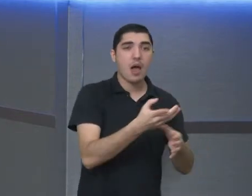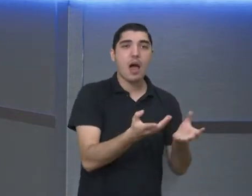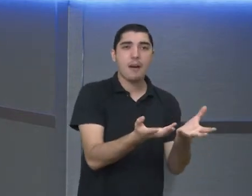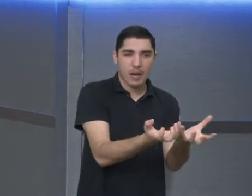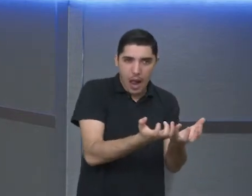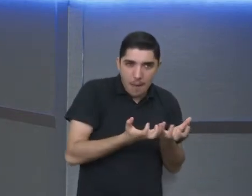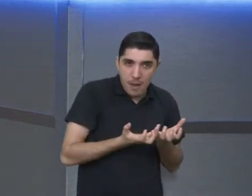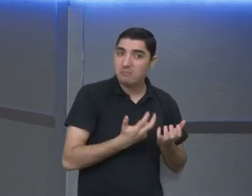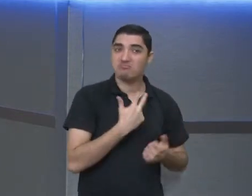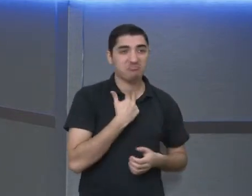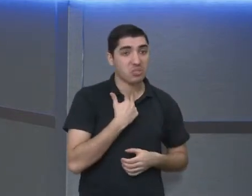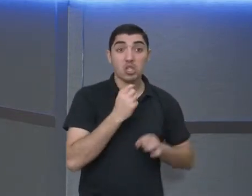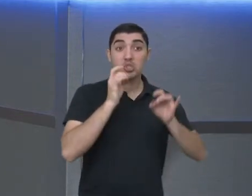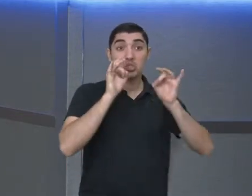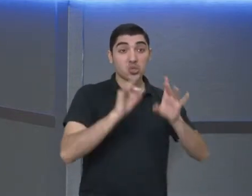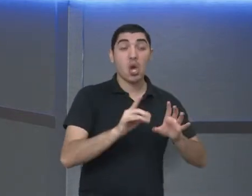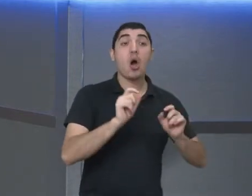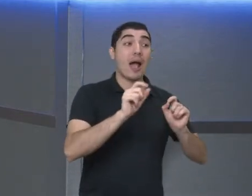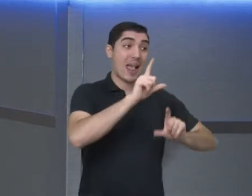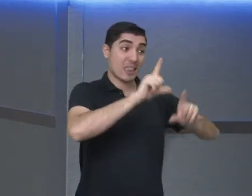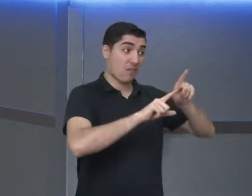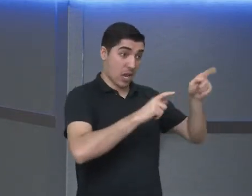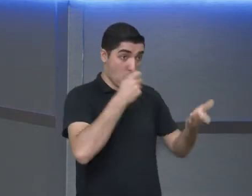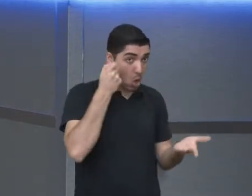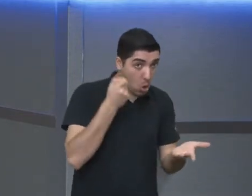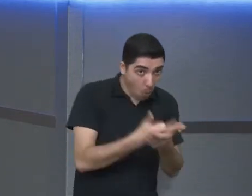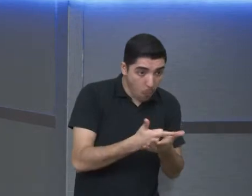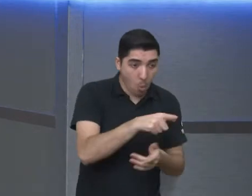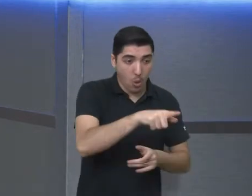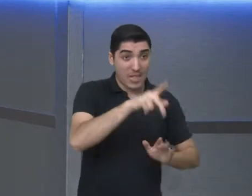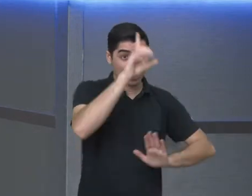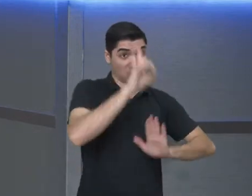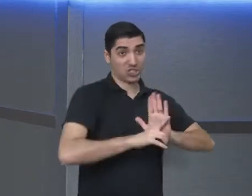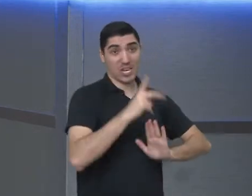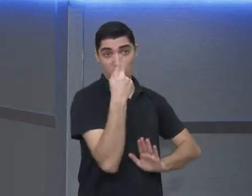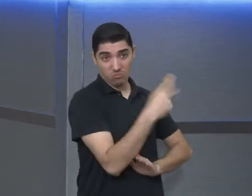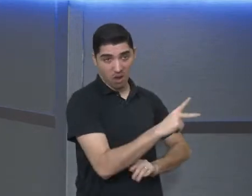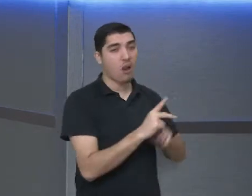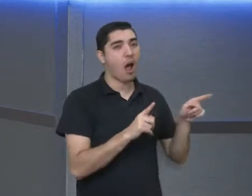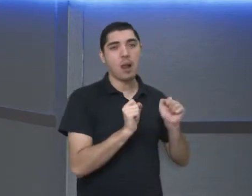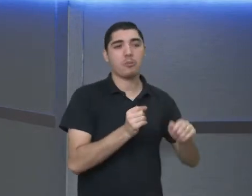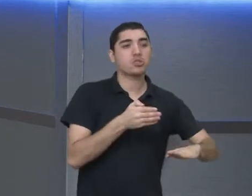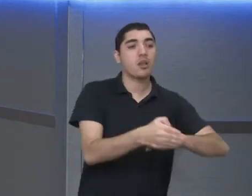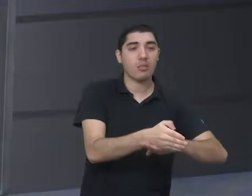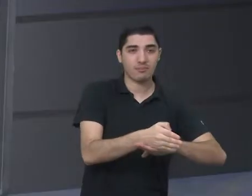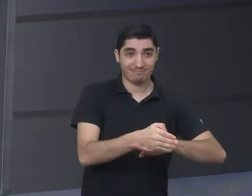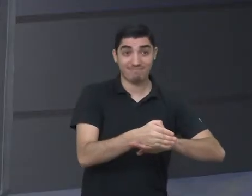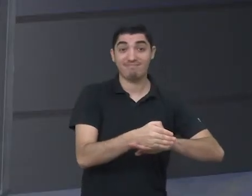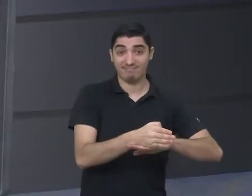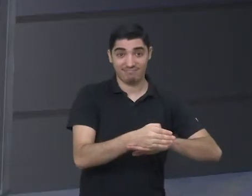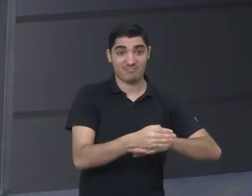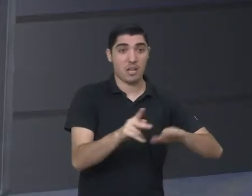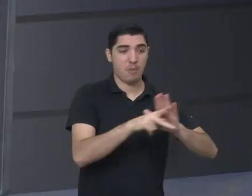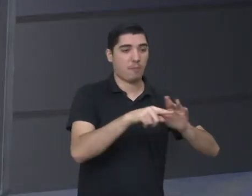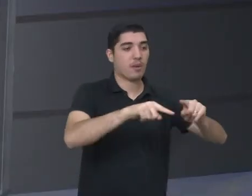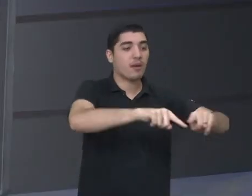transforma para gravação, põe no ar e está através da internet, está no mundo inteiro. Isso aqui, exatamente, vai para o mundo